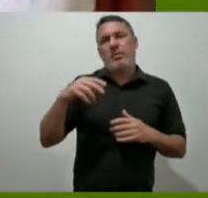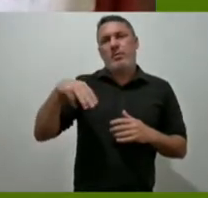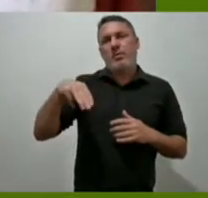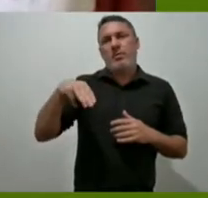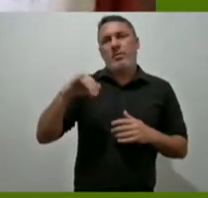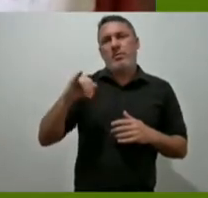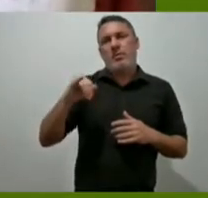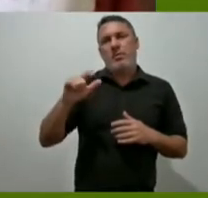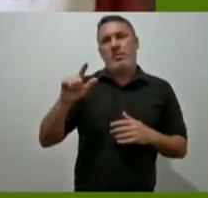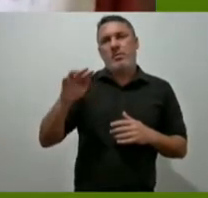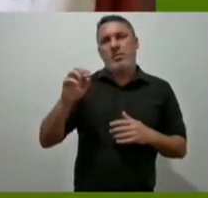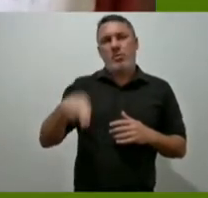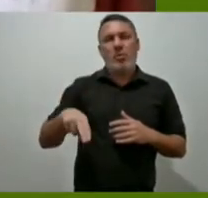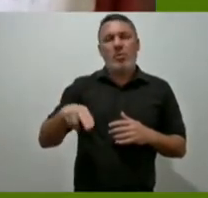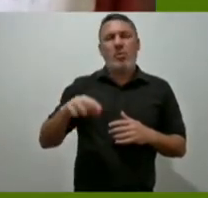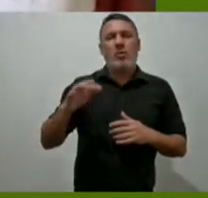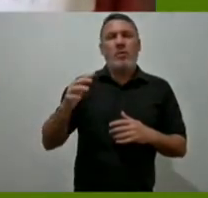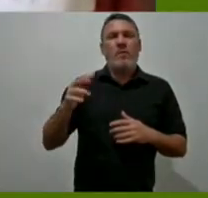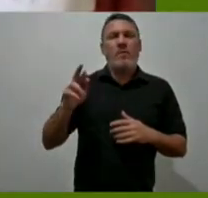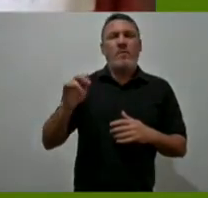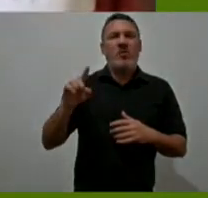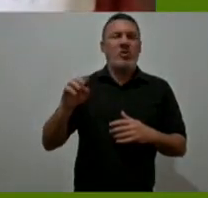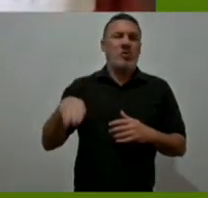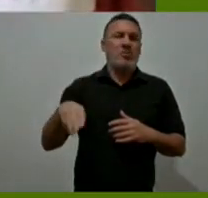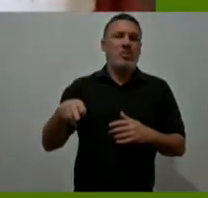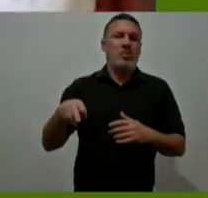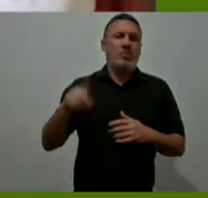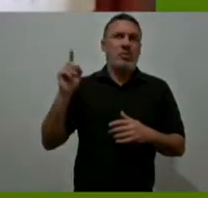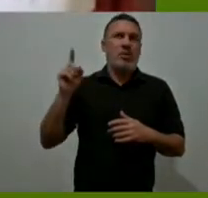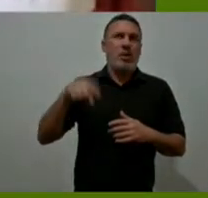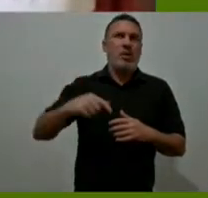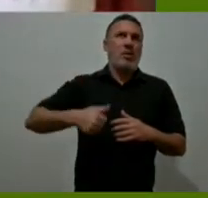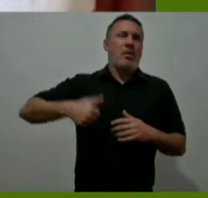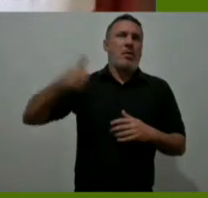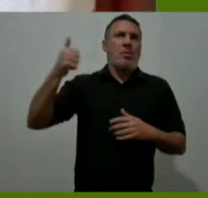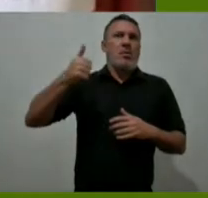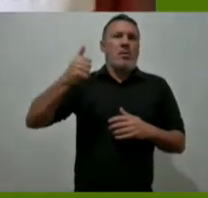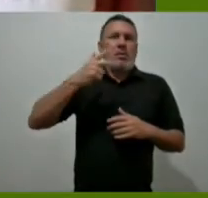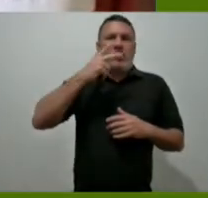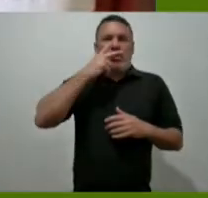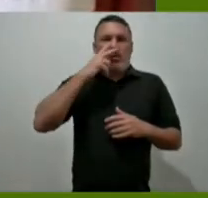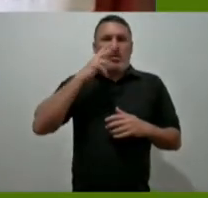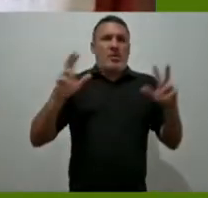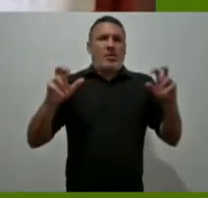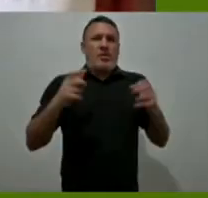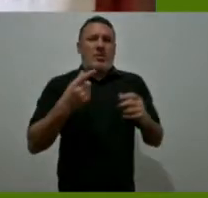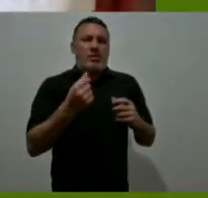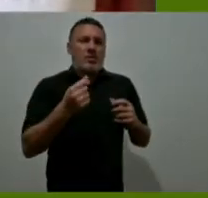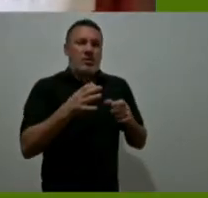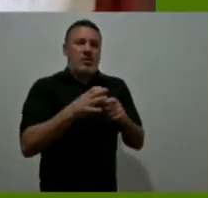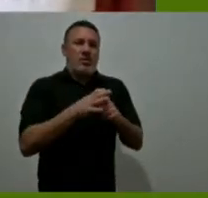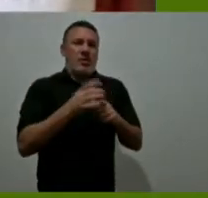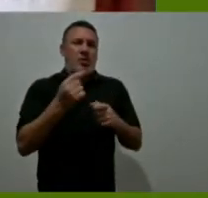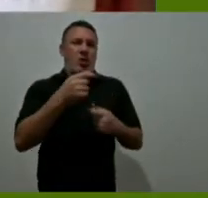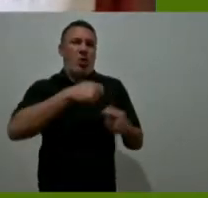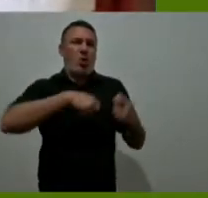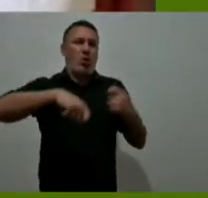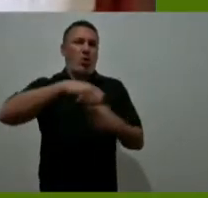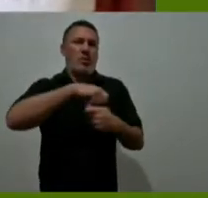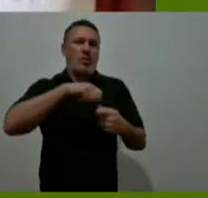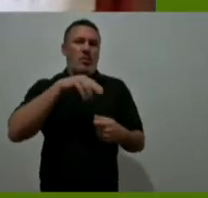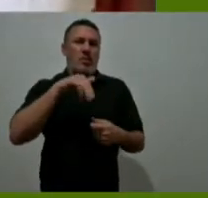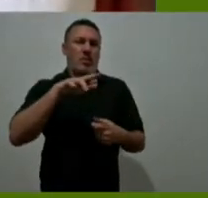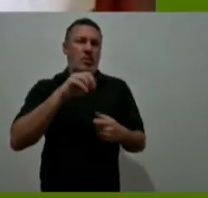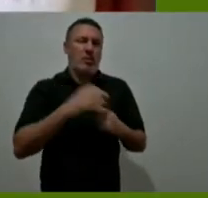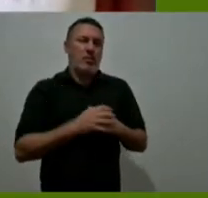era o grande capitão da microeconomia. Hoje, os tempos mudaram,